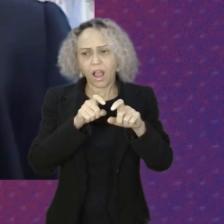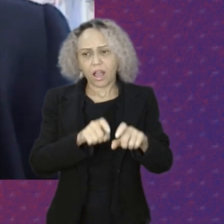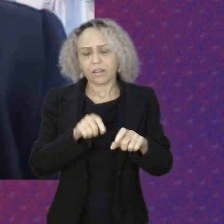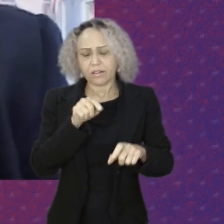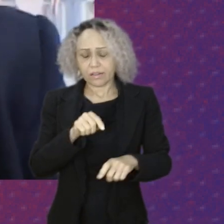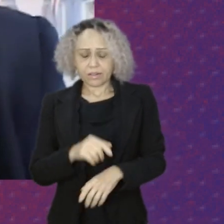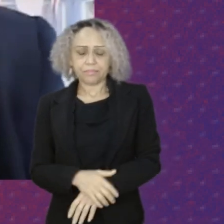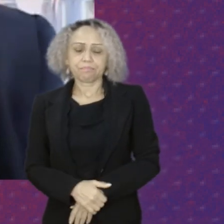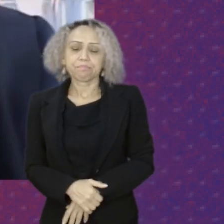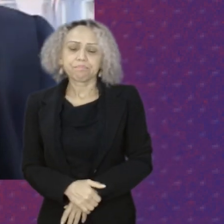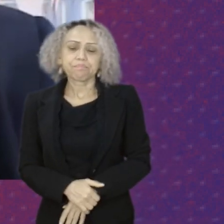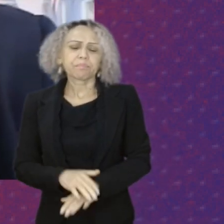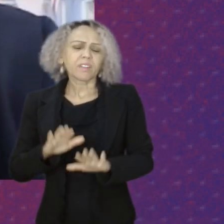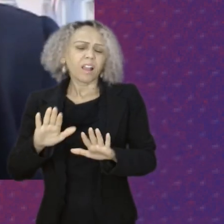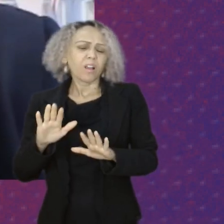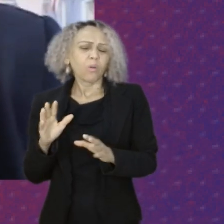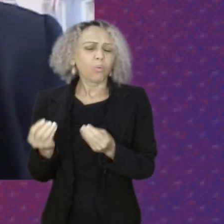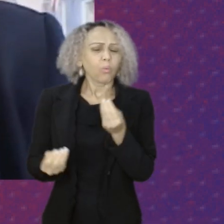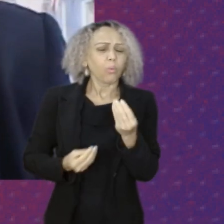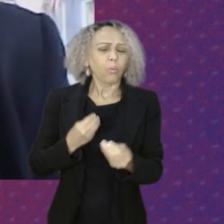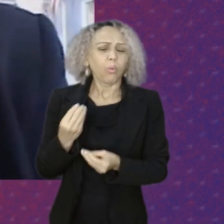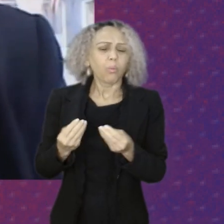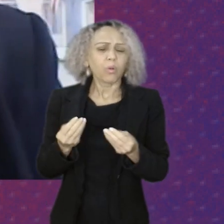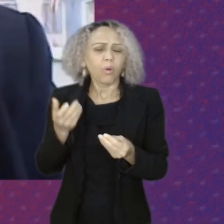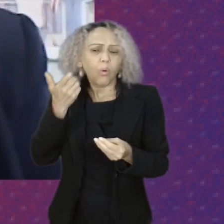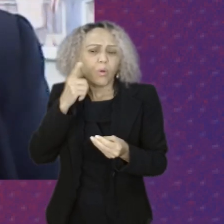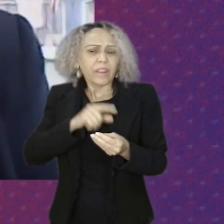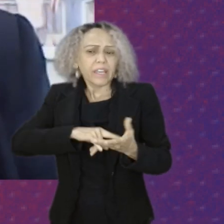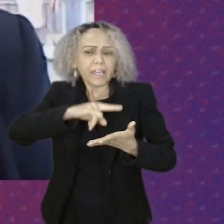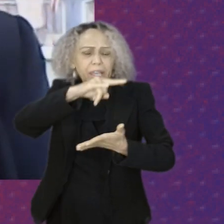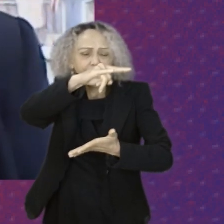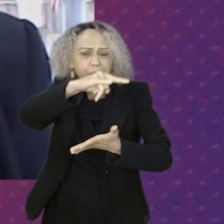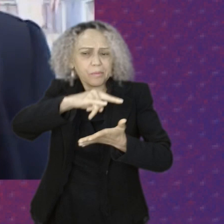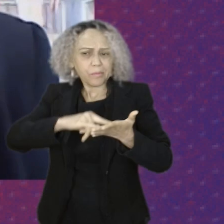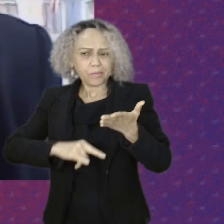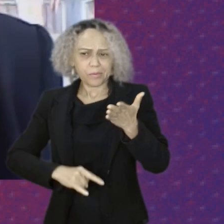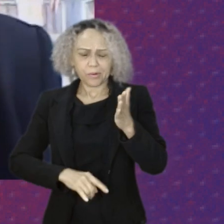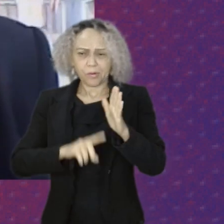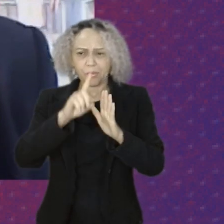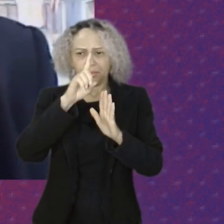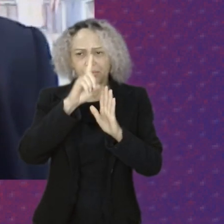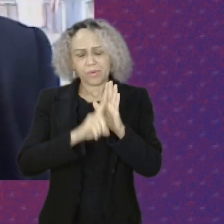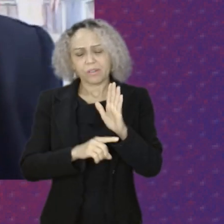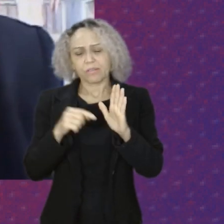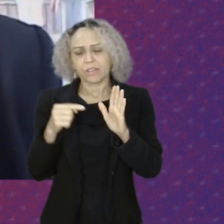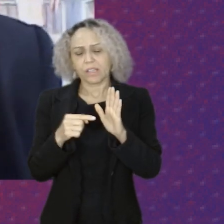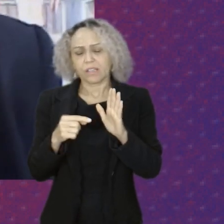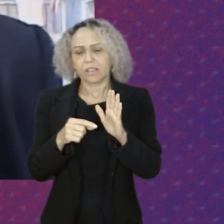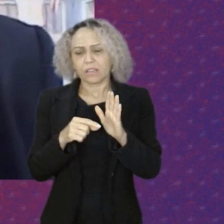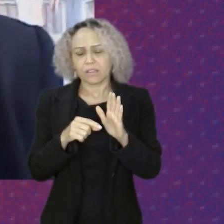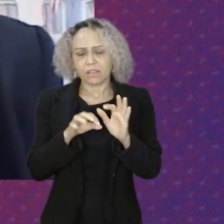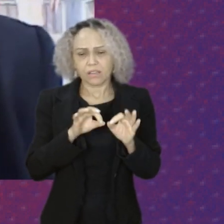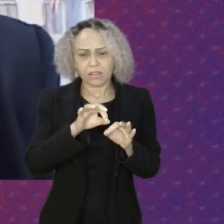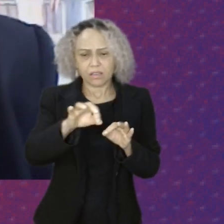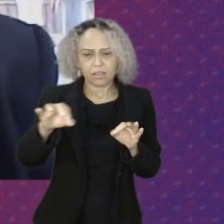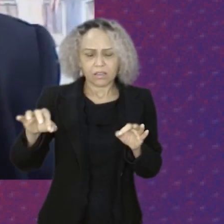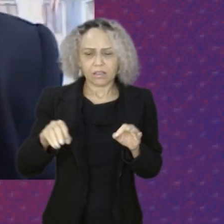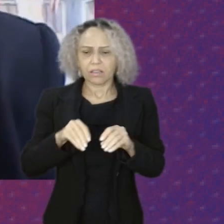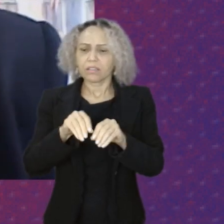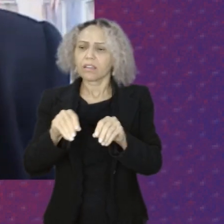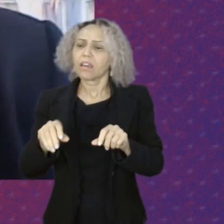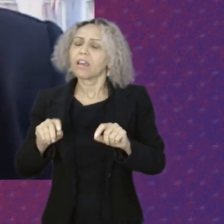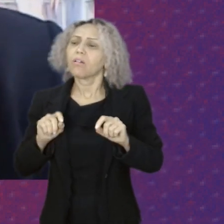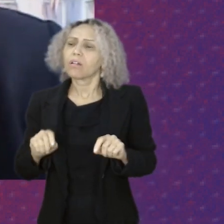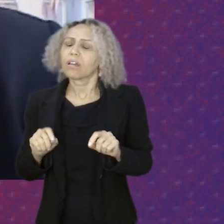essa terra? Tem de várias formas. O que nós estamos orientando e sempre